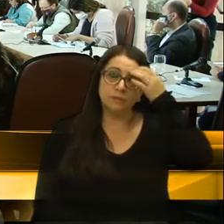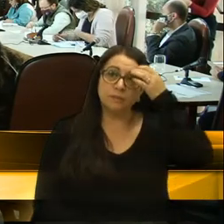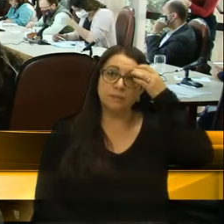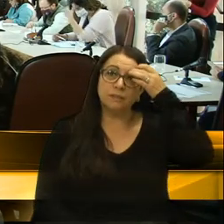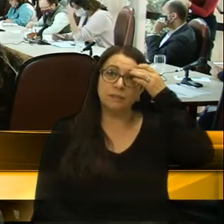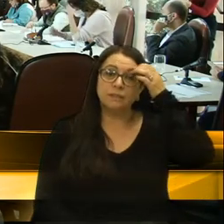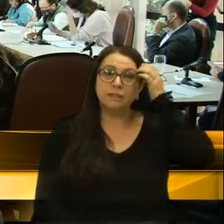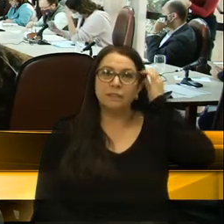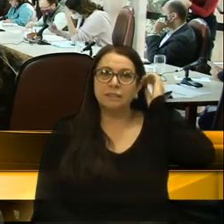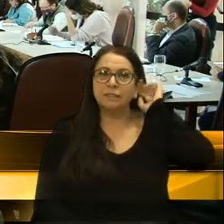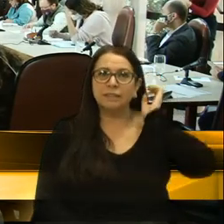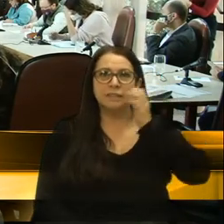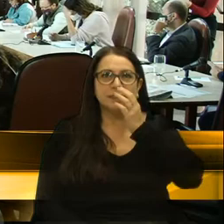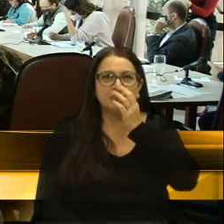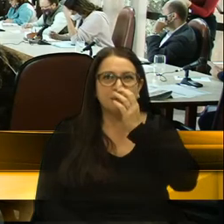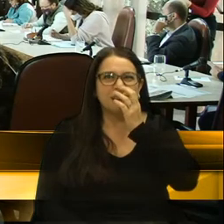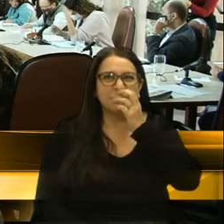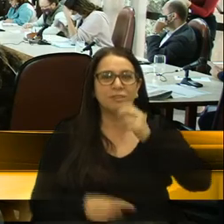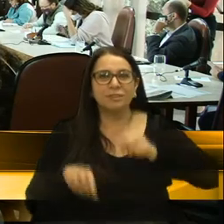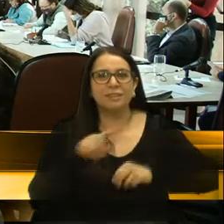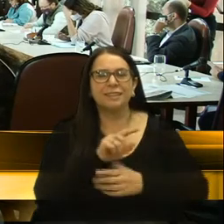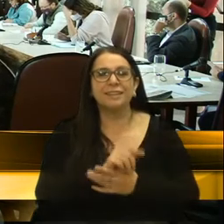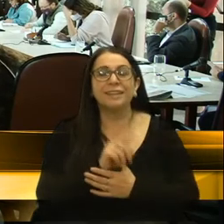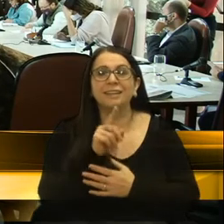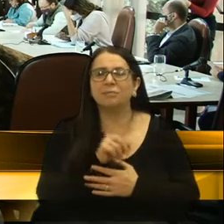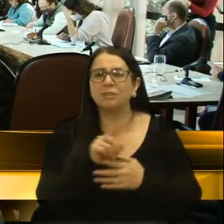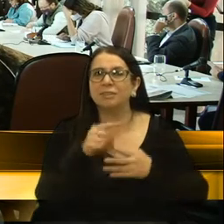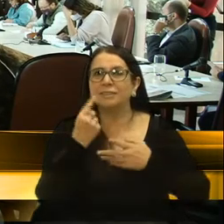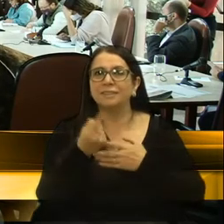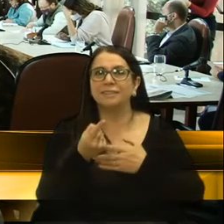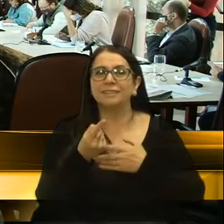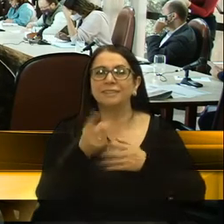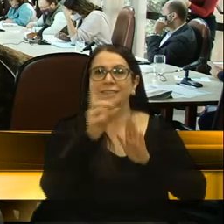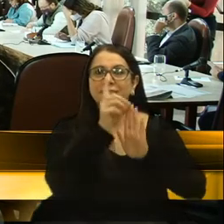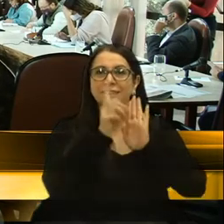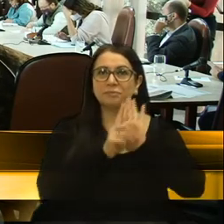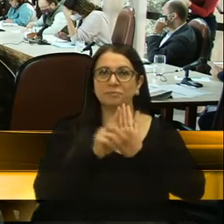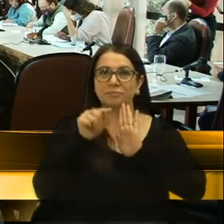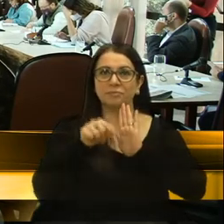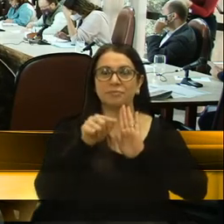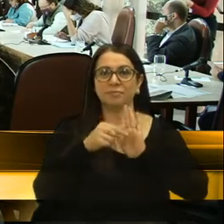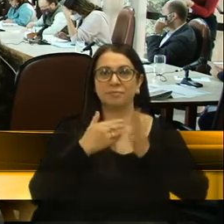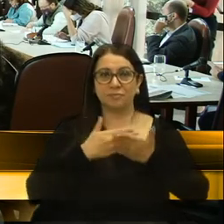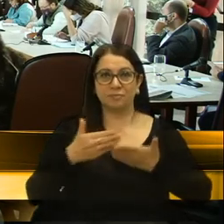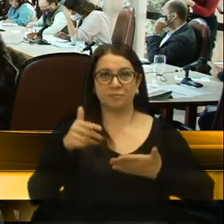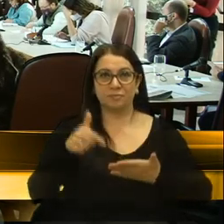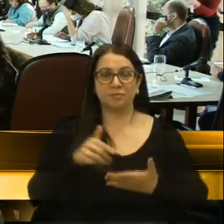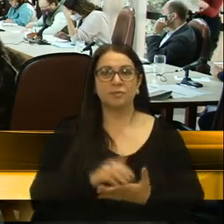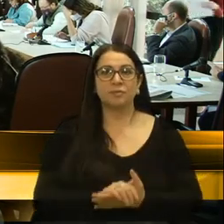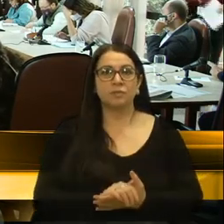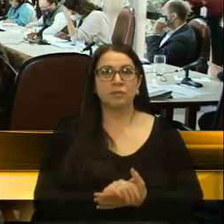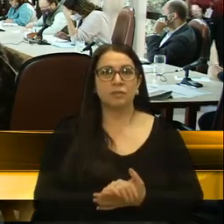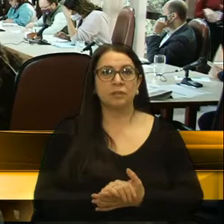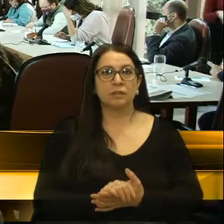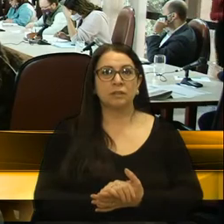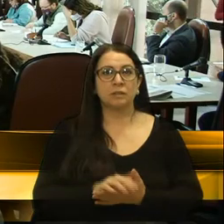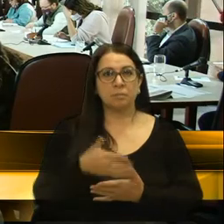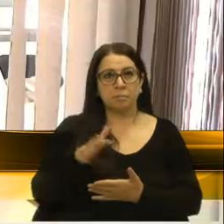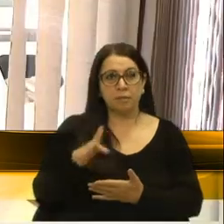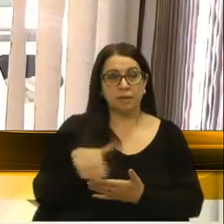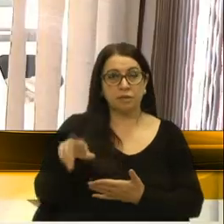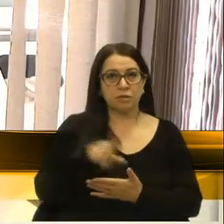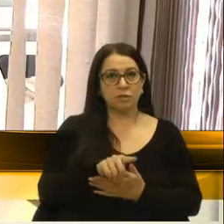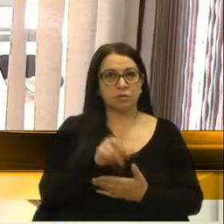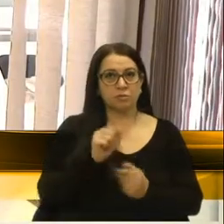média, até pelo cumprimento do decreto que estava em vigor, fizeram pela média e as pessoas não podiam